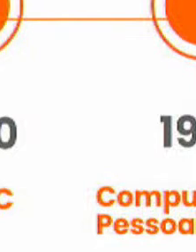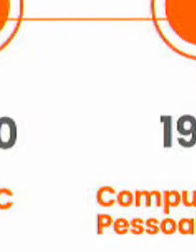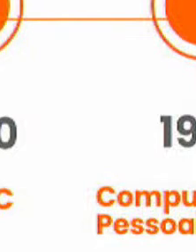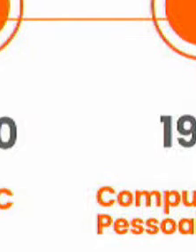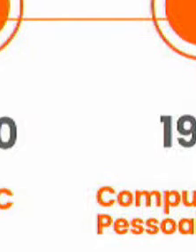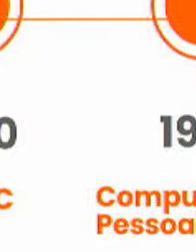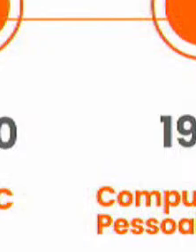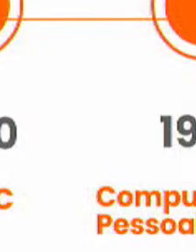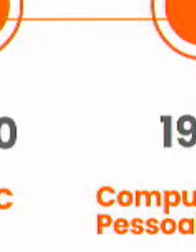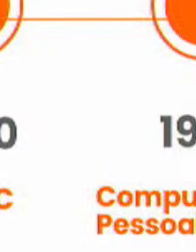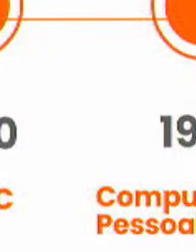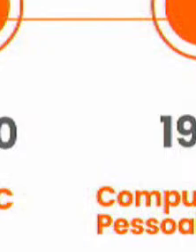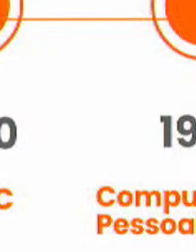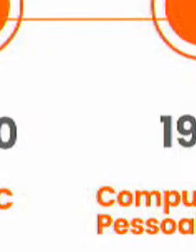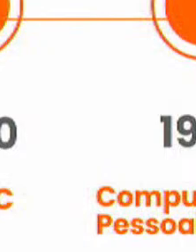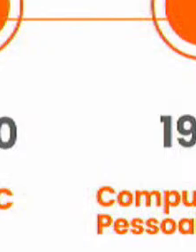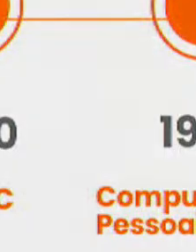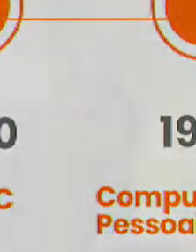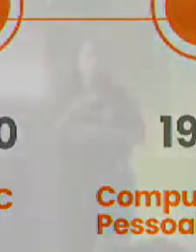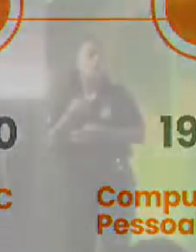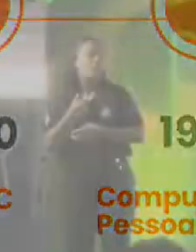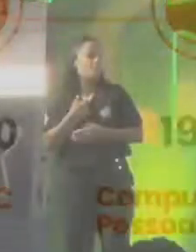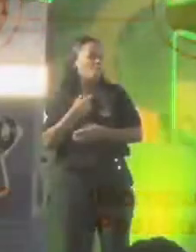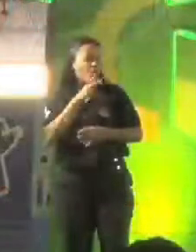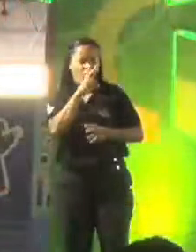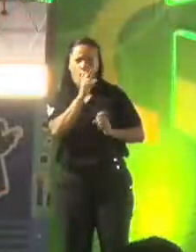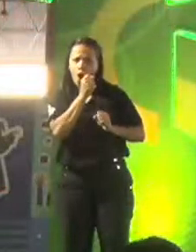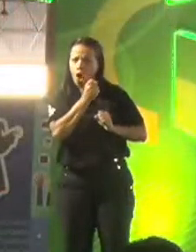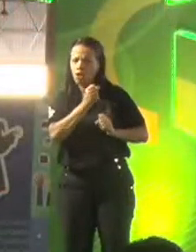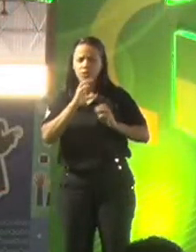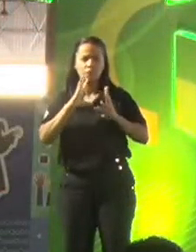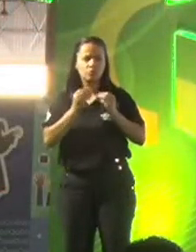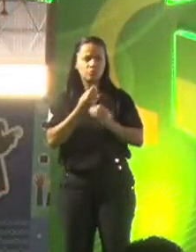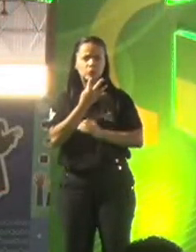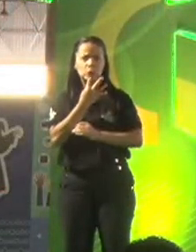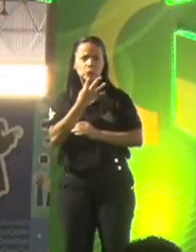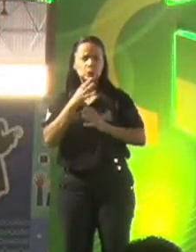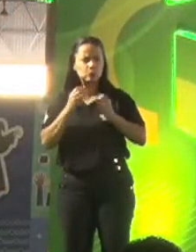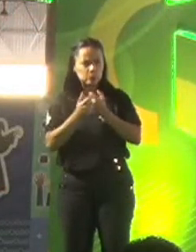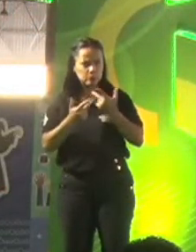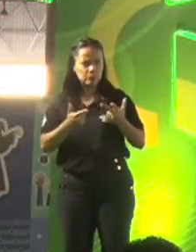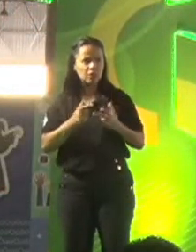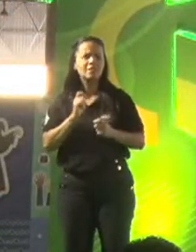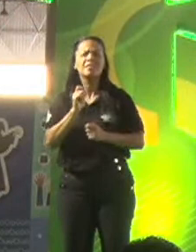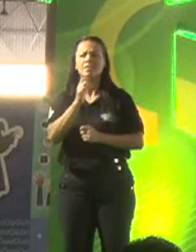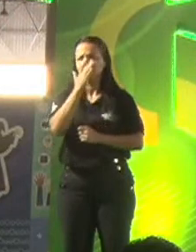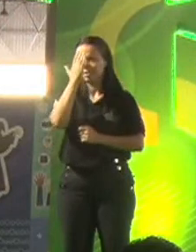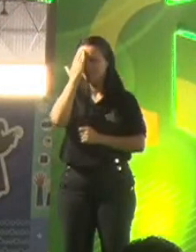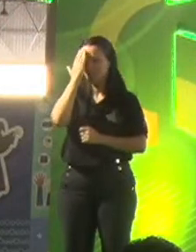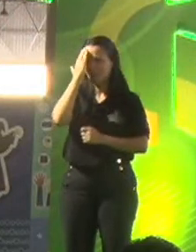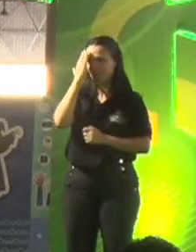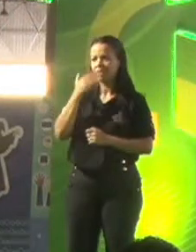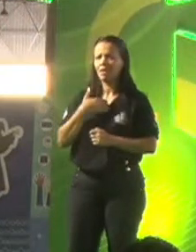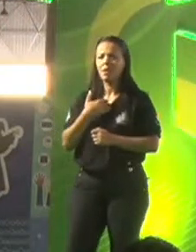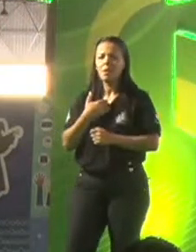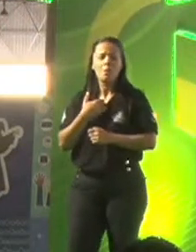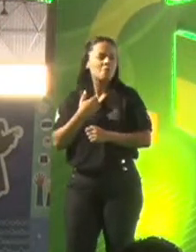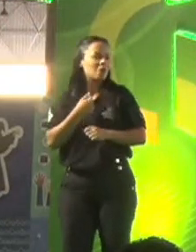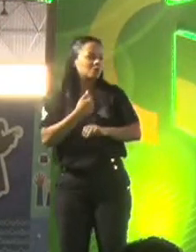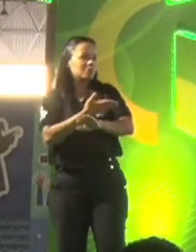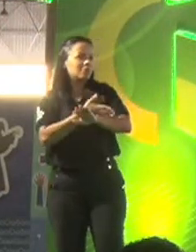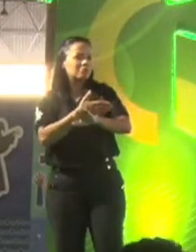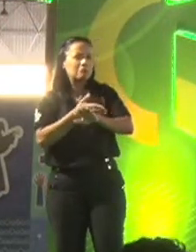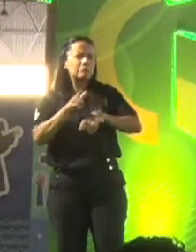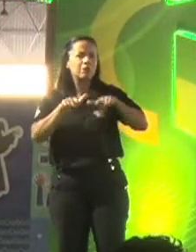artificial bombando a gente tendo tudo na palma da mão quem aqui já incorporou o Bard ou o chá de GPT nas suas tarefas